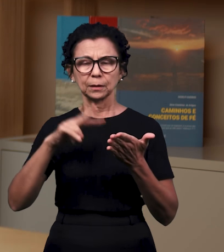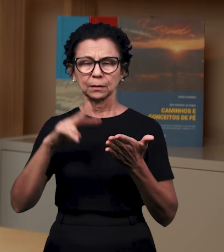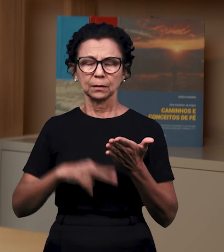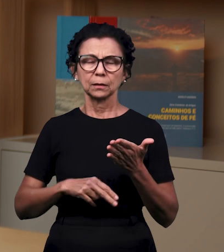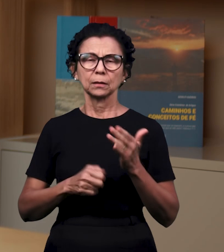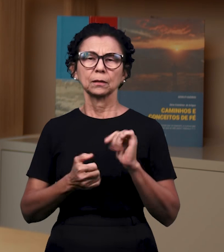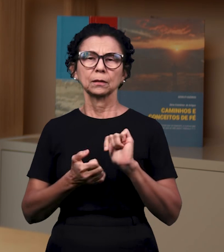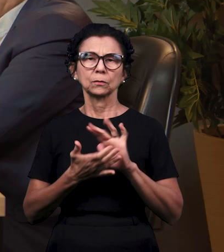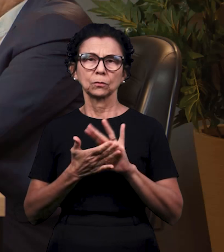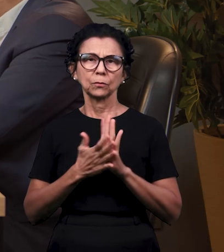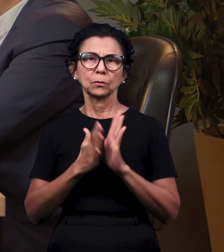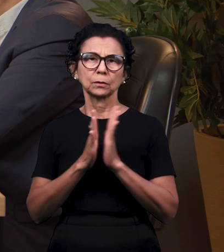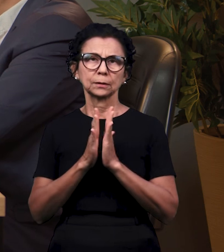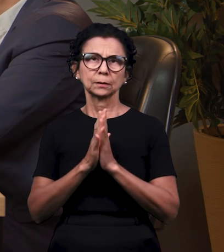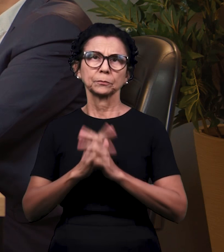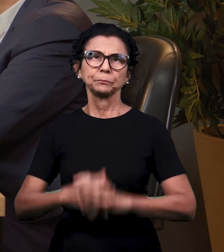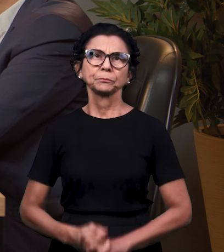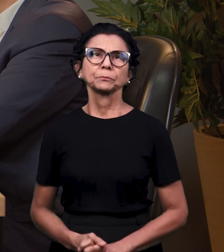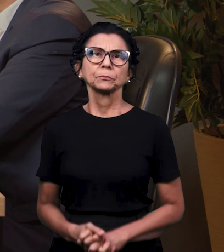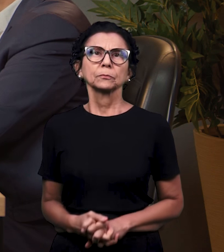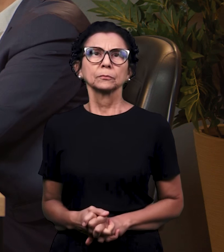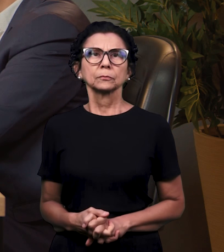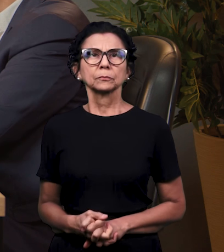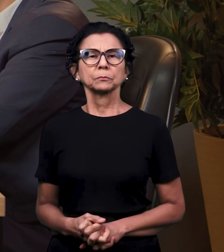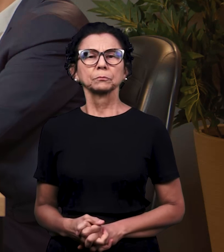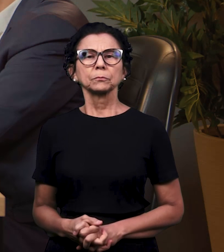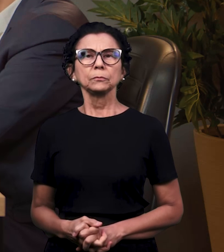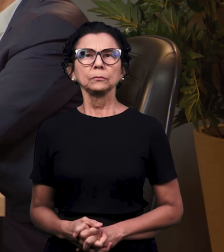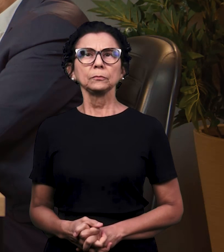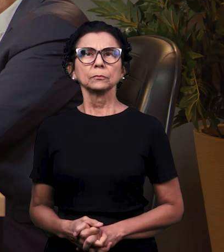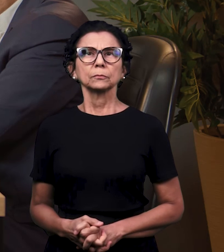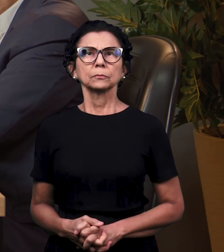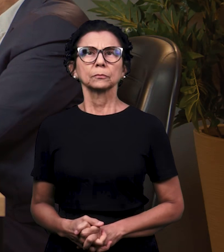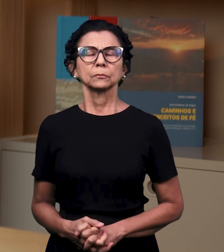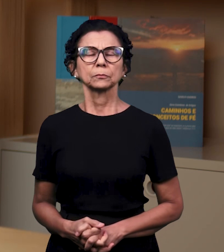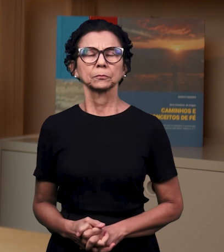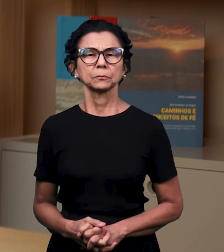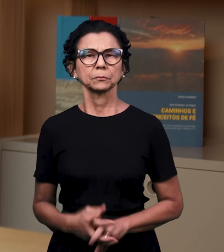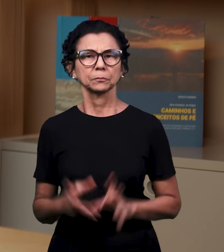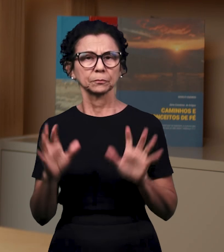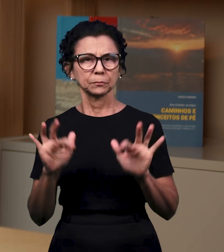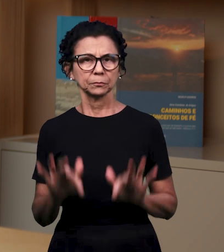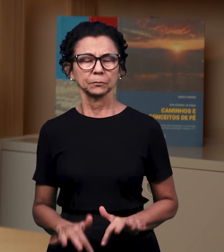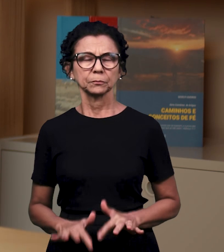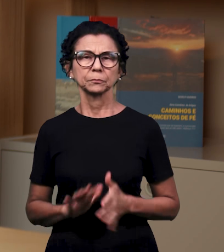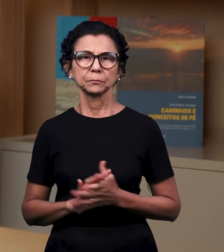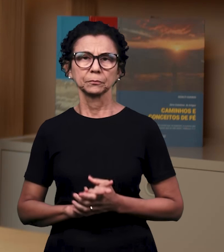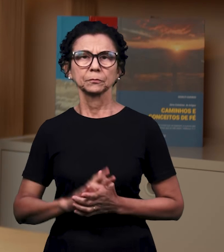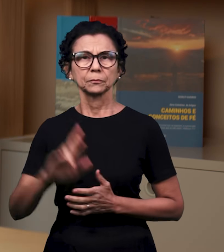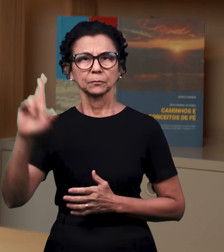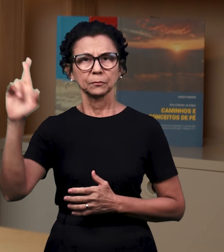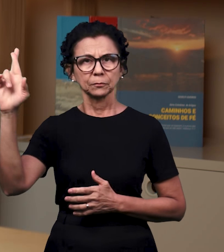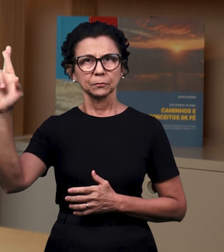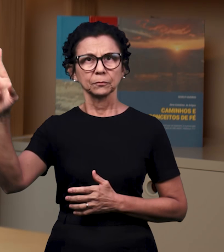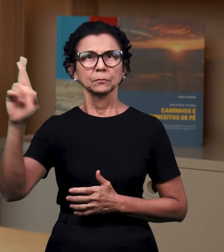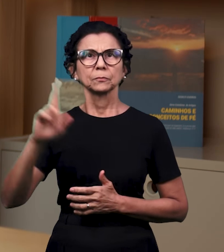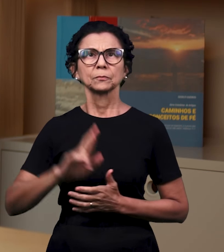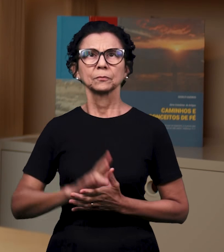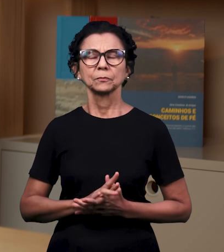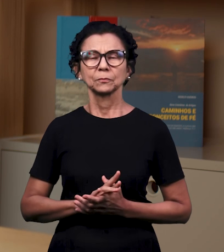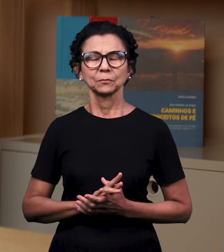de Deus para nós. Bom, nós estamos aqui então encerrando este episódio e o Senhor com certeza vai nos acrescentar muito ainda no